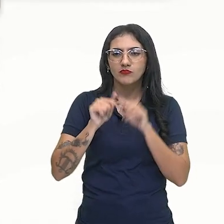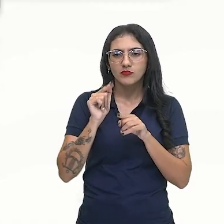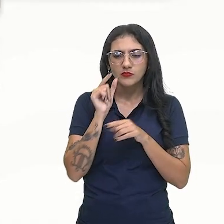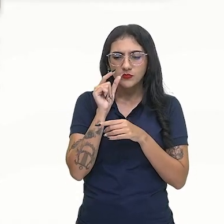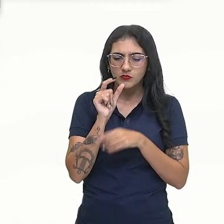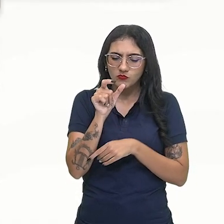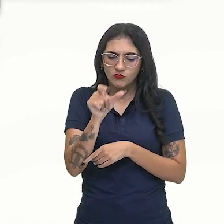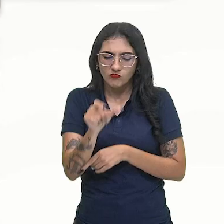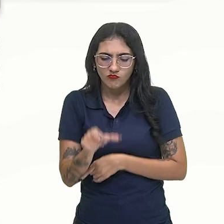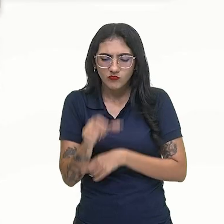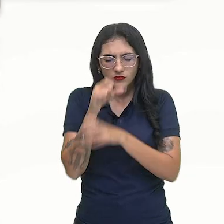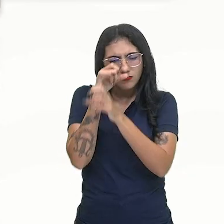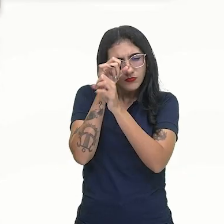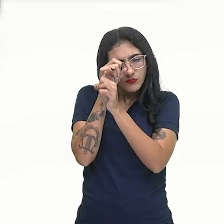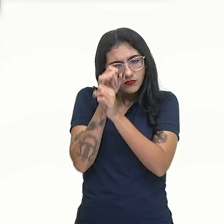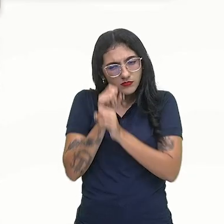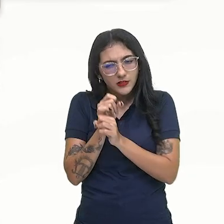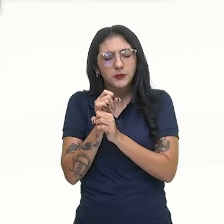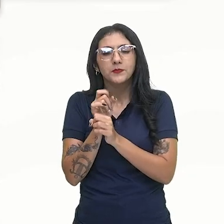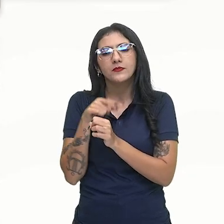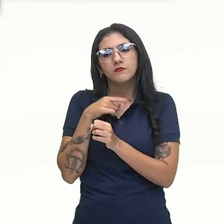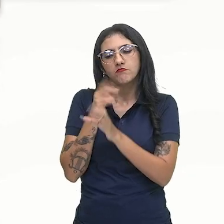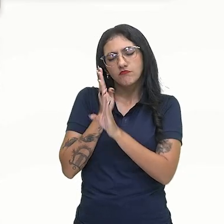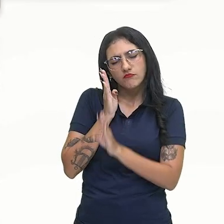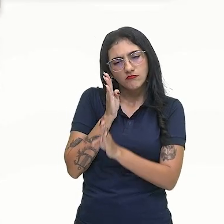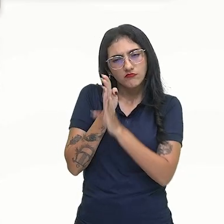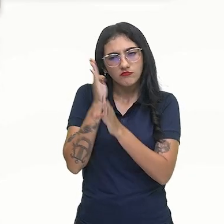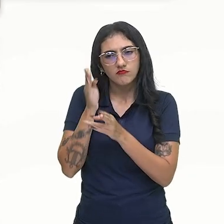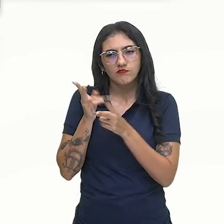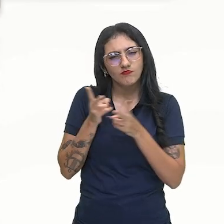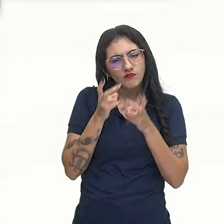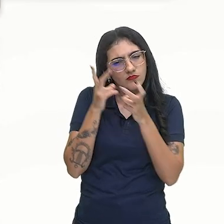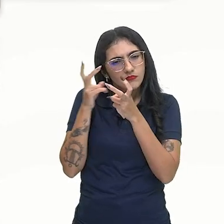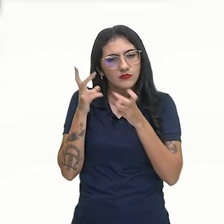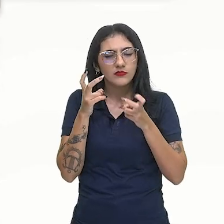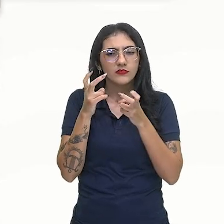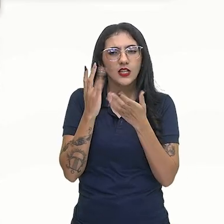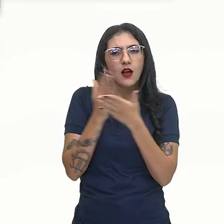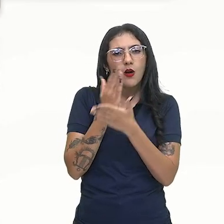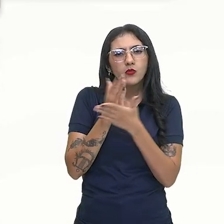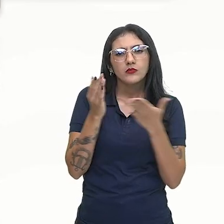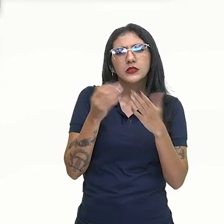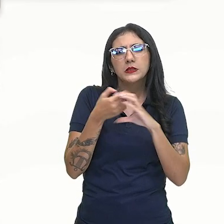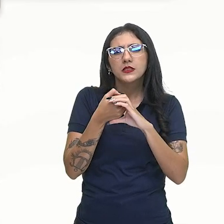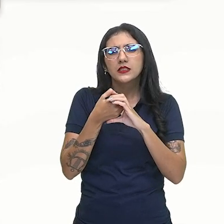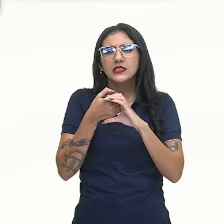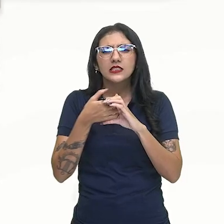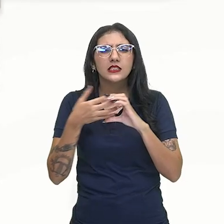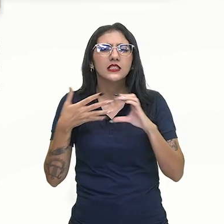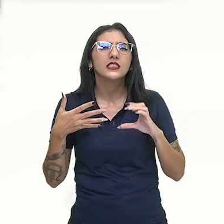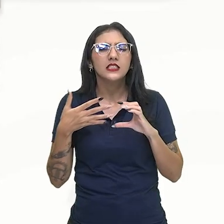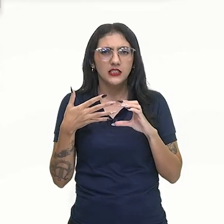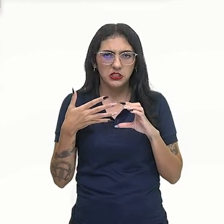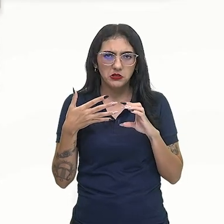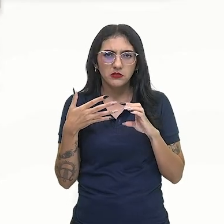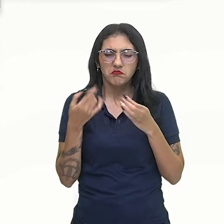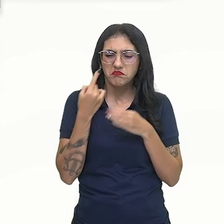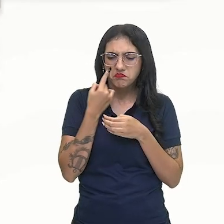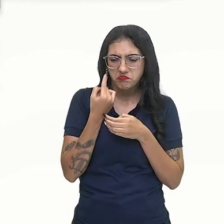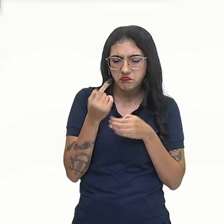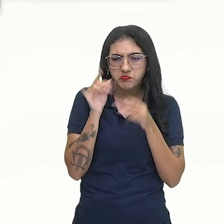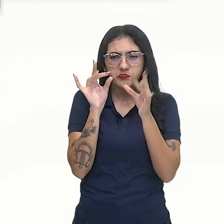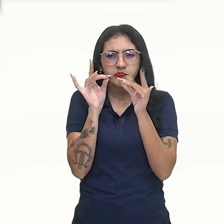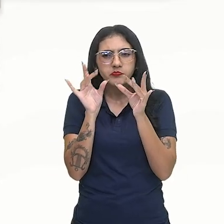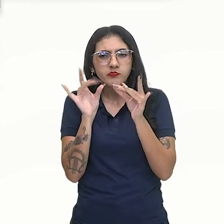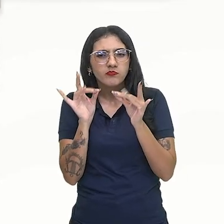de um microscópio, ele identificou pequenas cavidades, ou seja, como se fossem pequenos buracos, como se